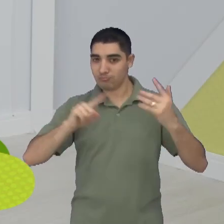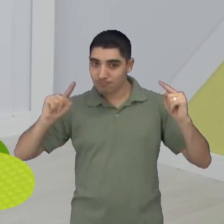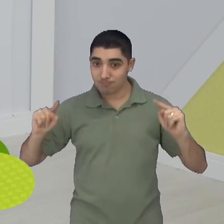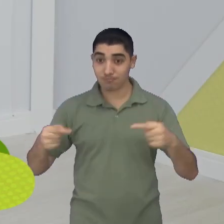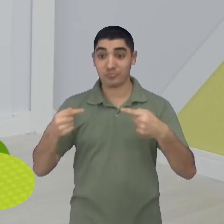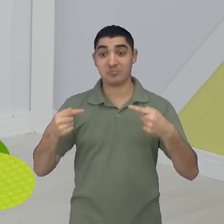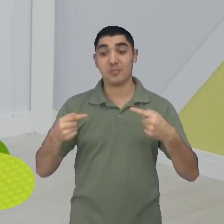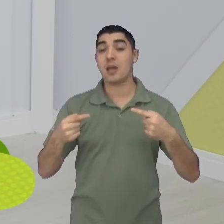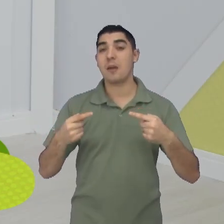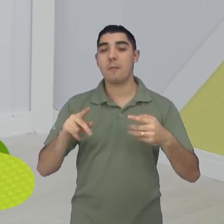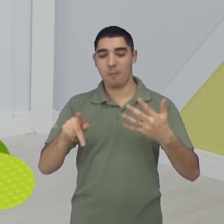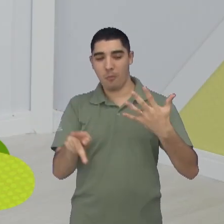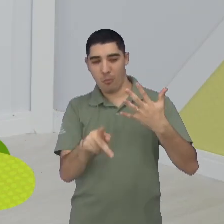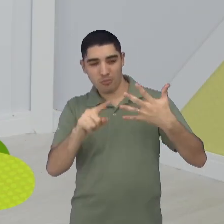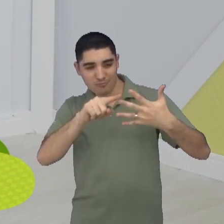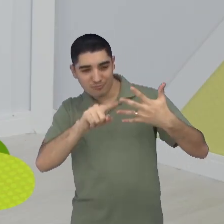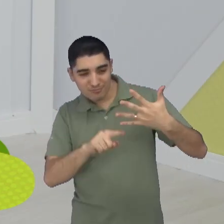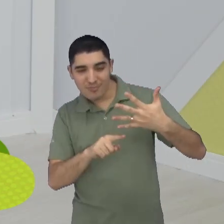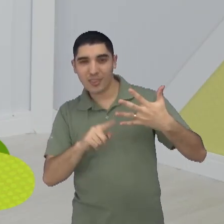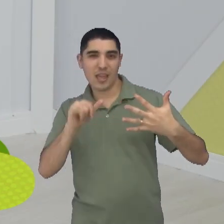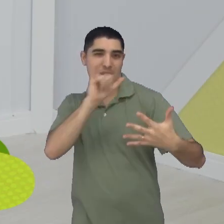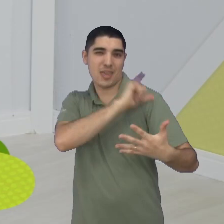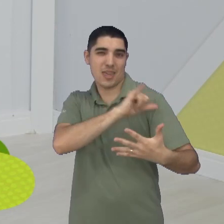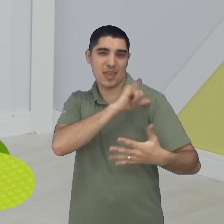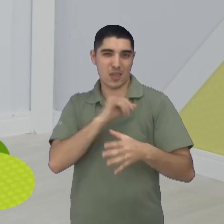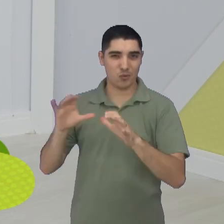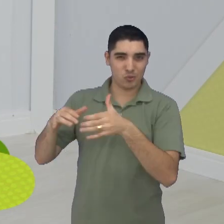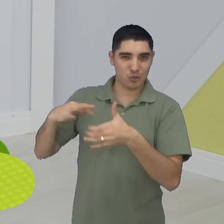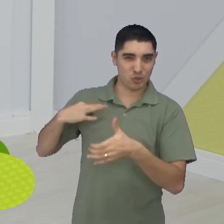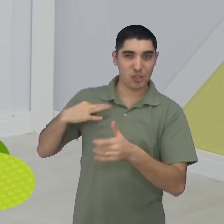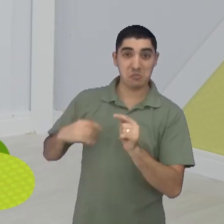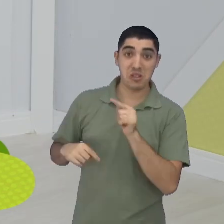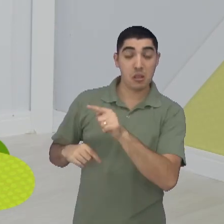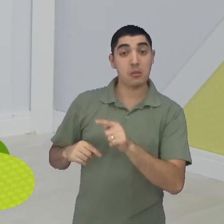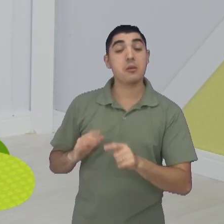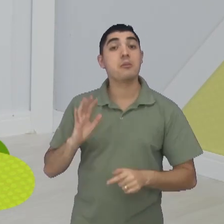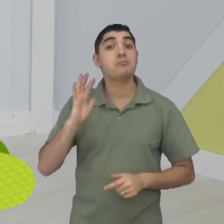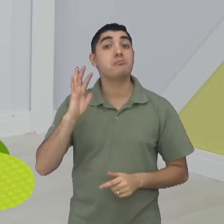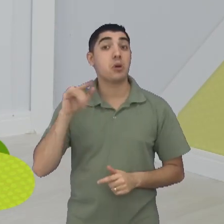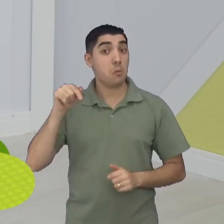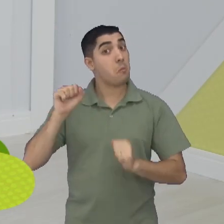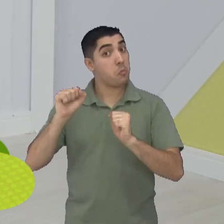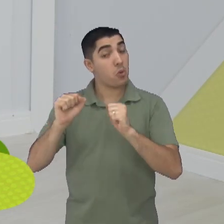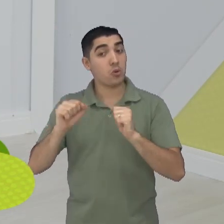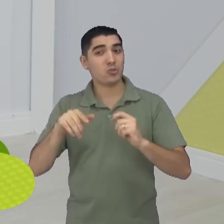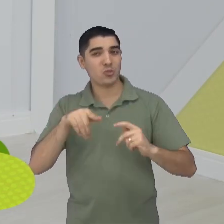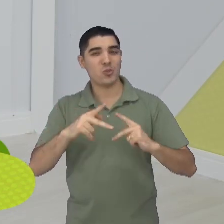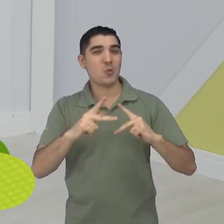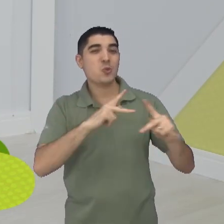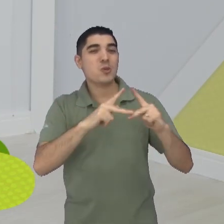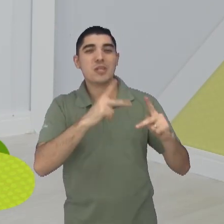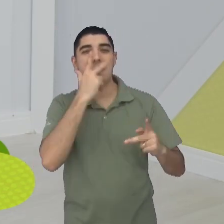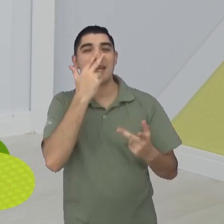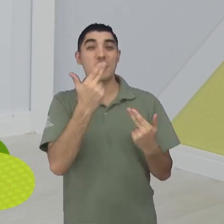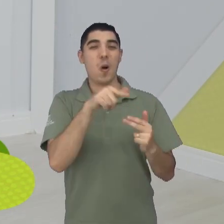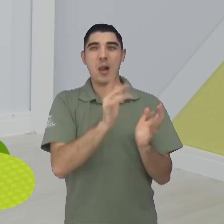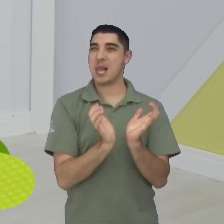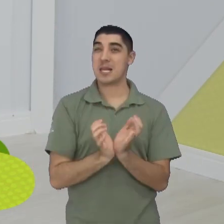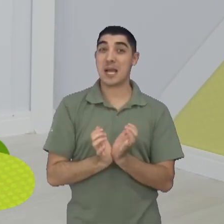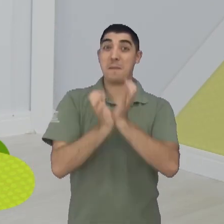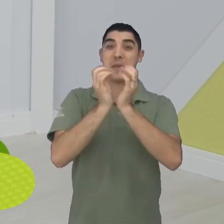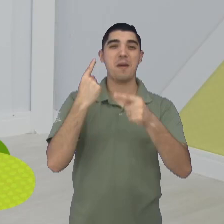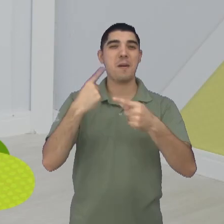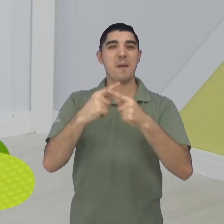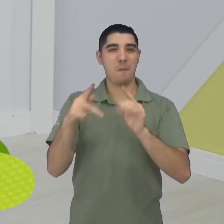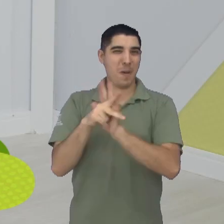aí contra os times cariocas, né? Podendo ser até, entre aspas, campeão carioca do primeiro turno, né, Paulo? E 2